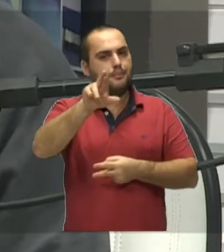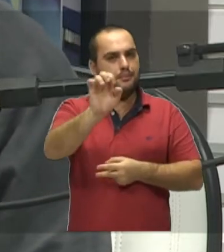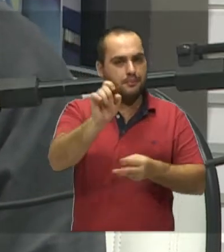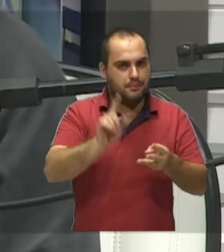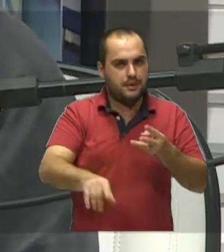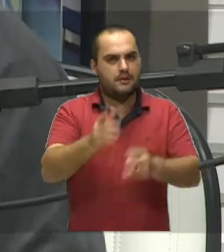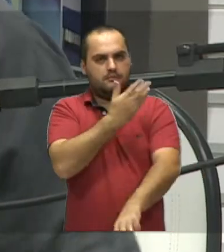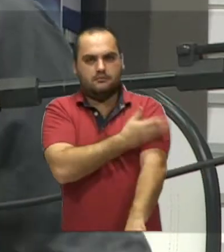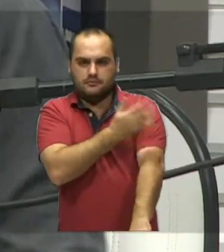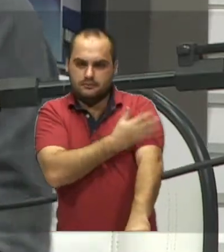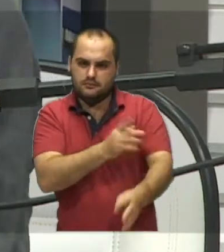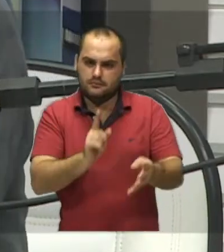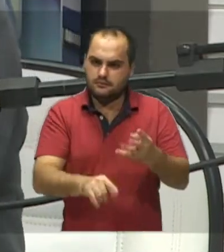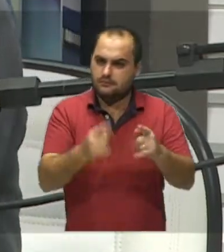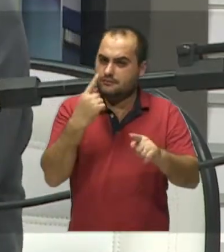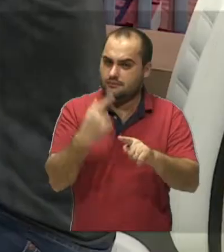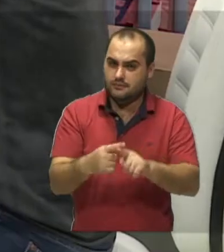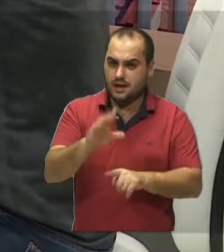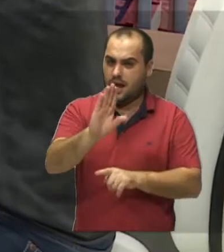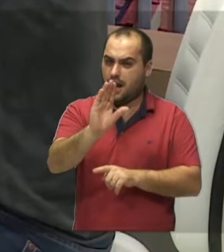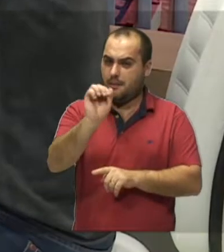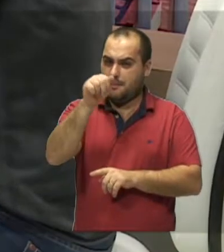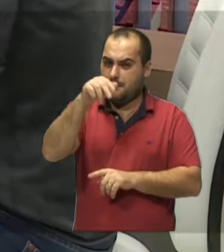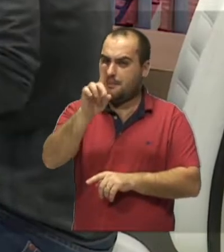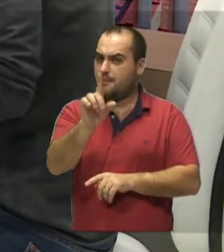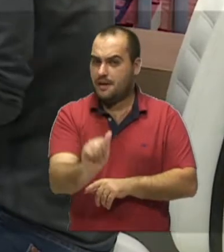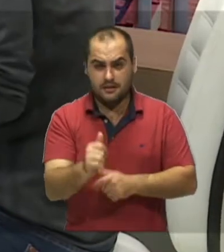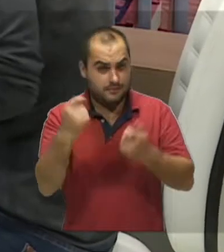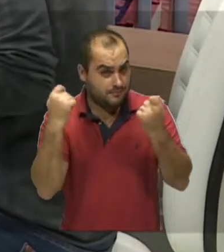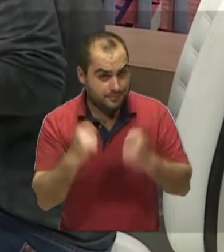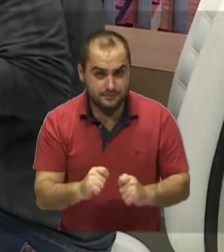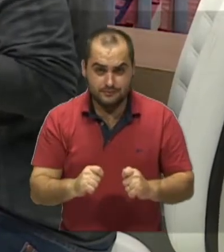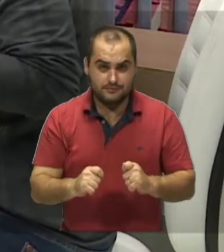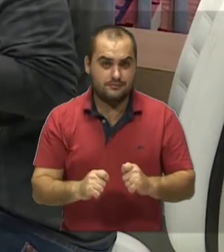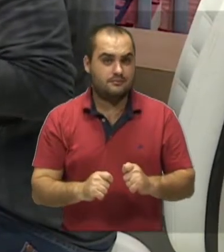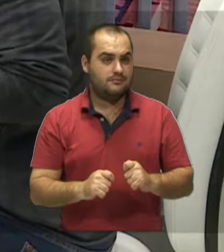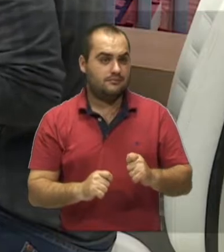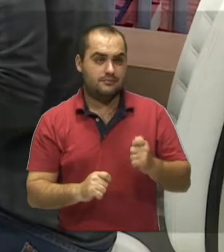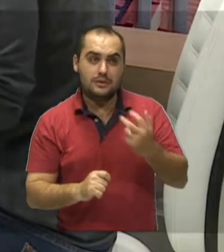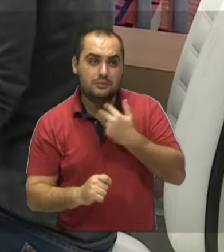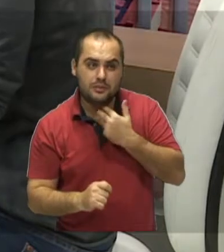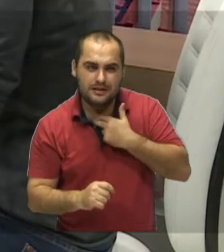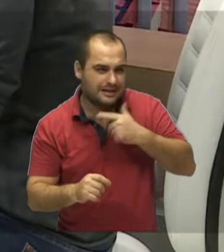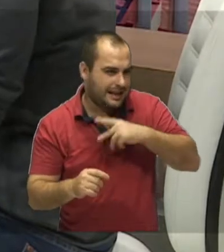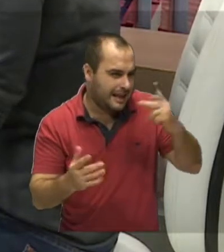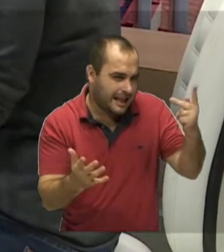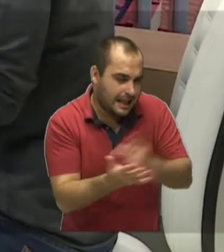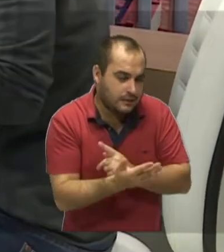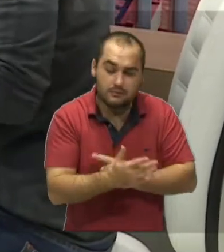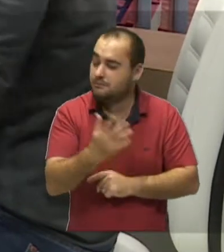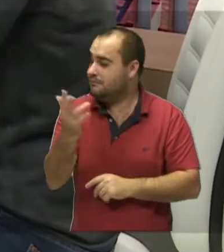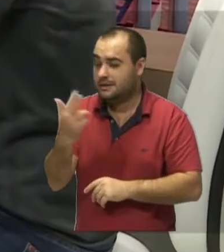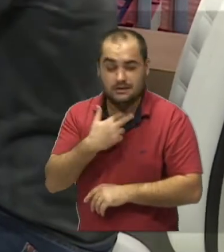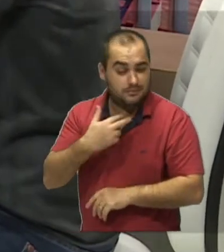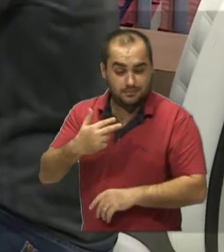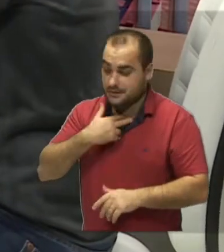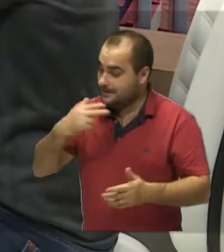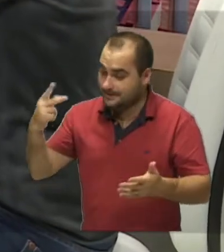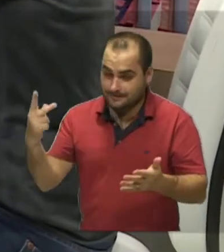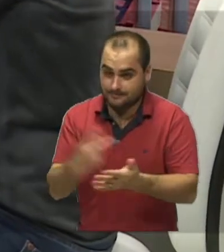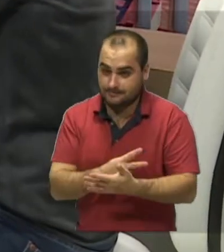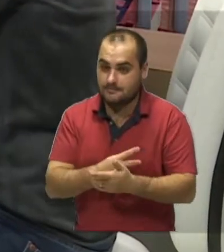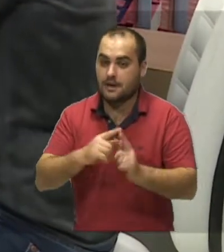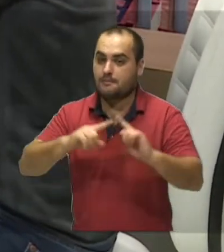porque a banda tem que estar... Aí não pode ter uma corda fora do... Exatamente. Mesmo que inclusive a